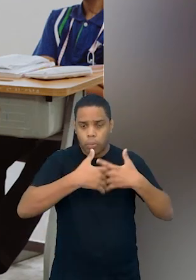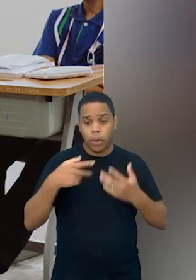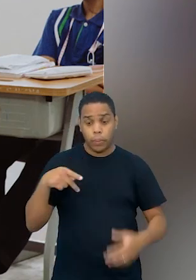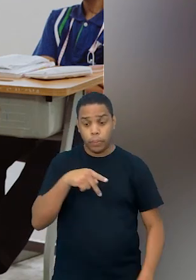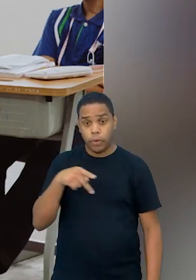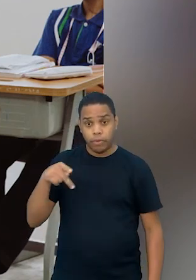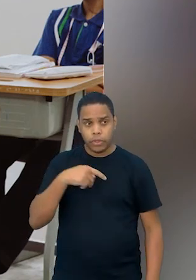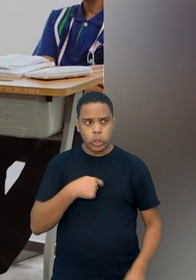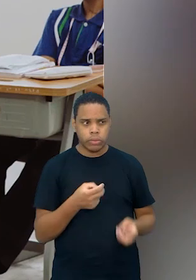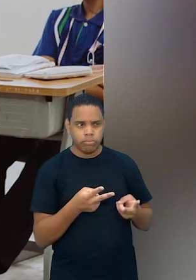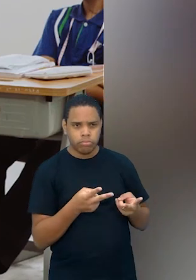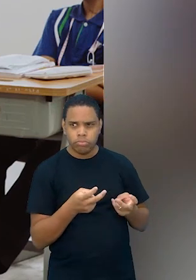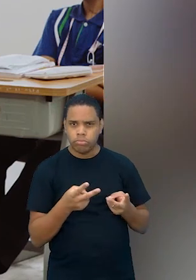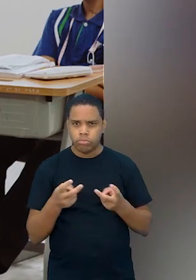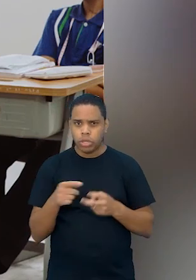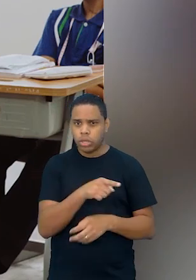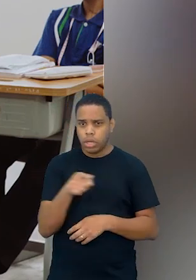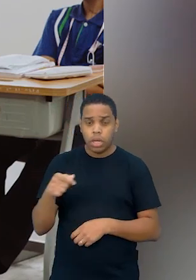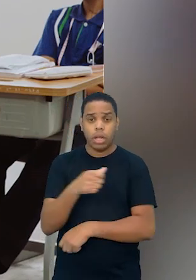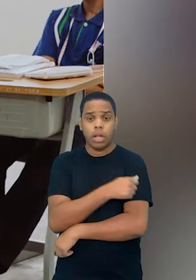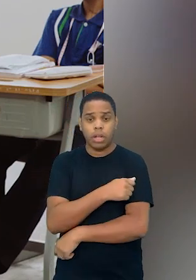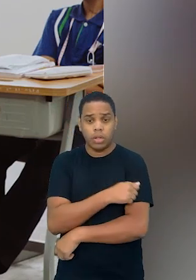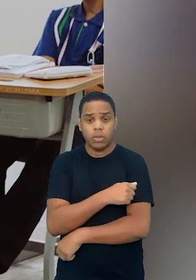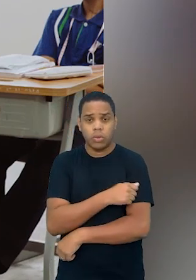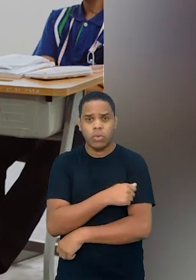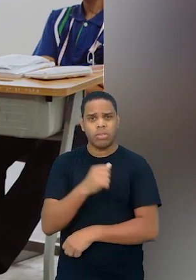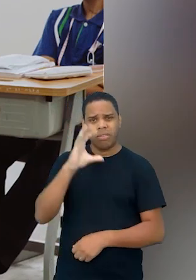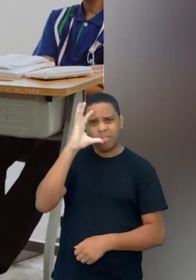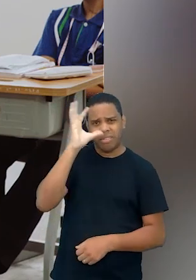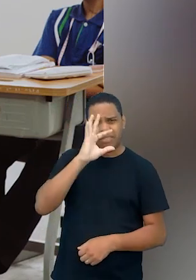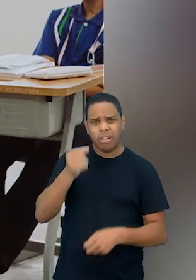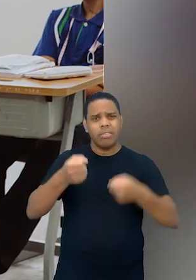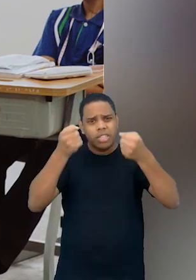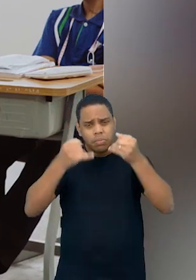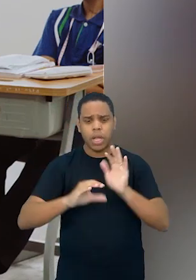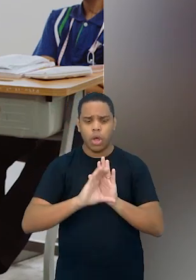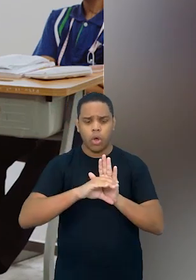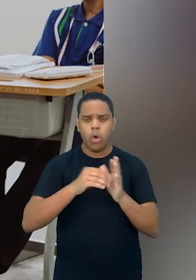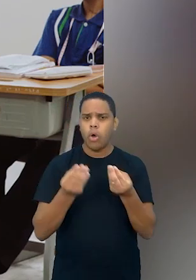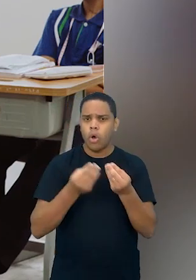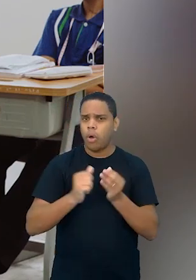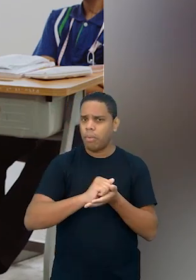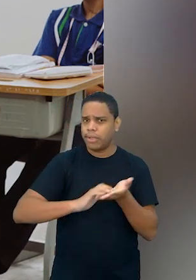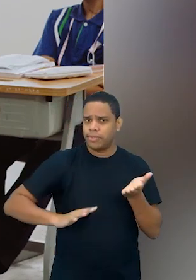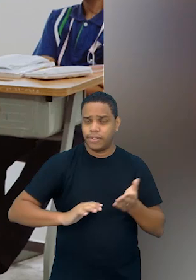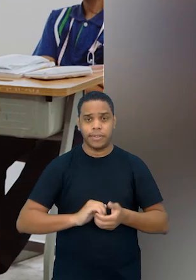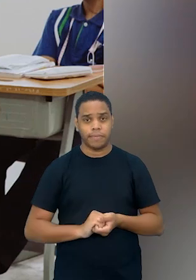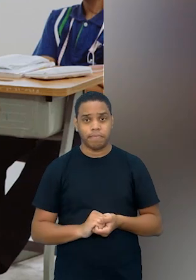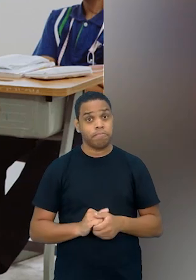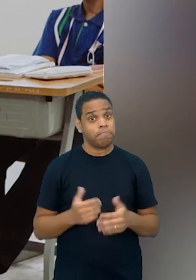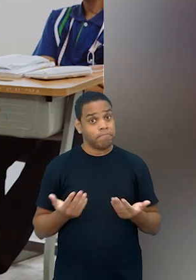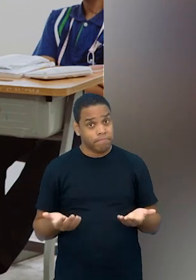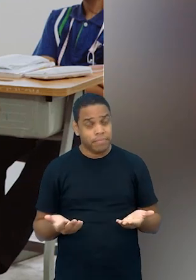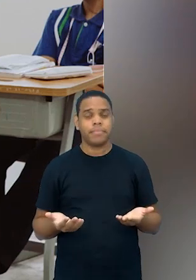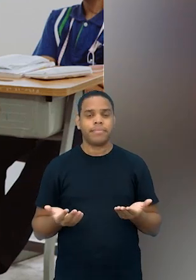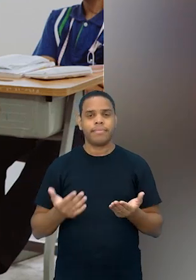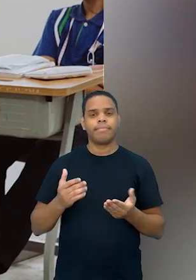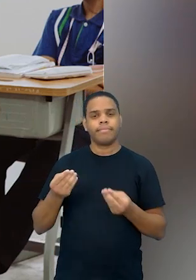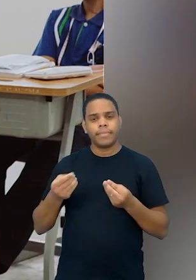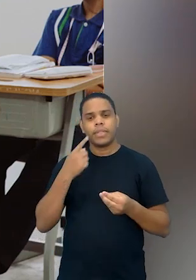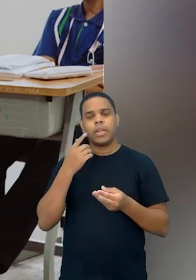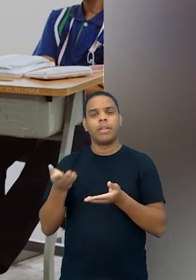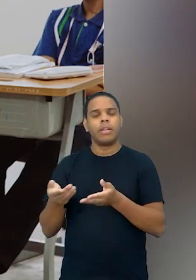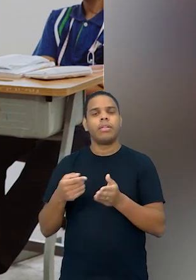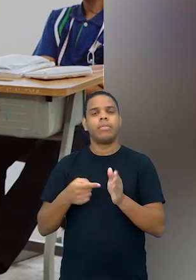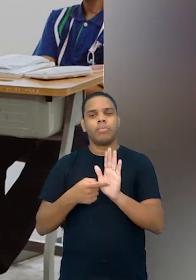professora percebeu que os estudantes não haviam entendido os conceitos para a realização da atividade. Então, resolveu levá-los